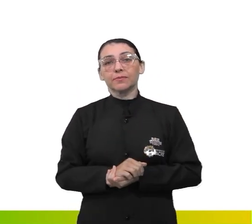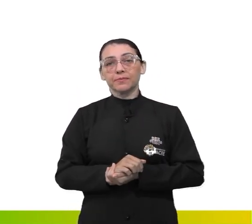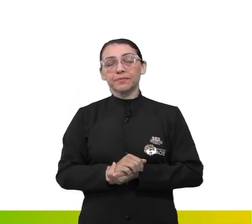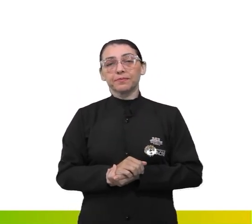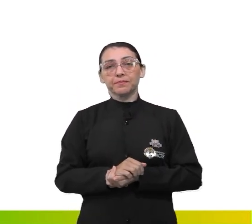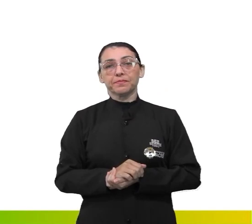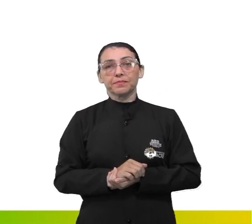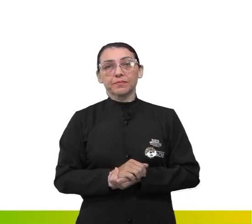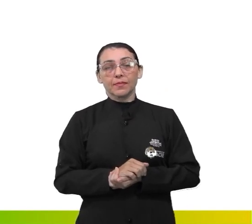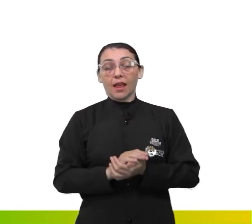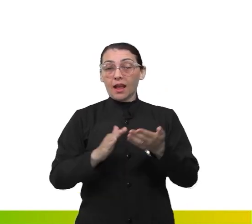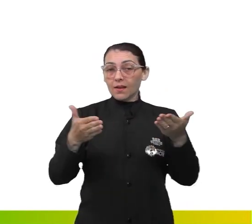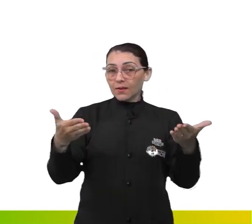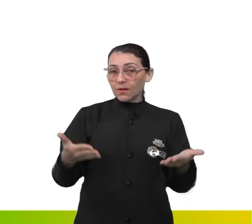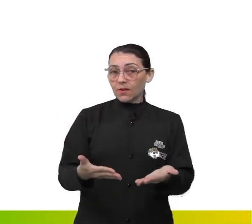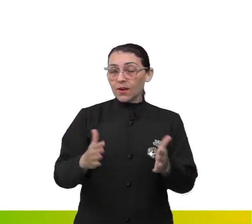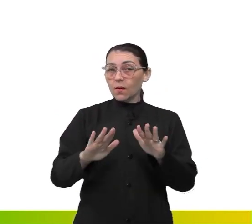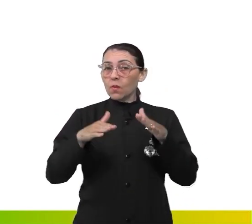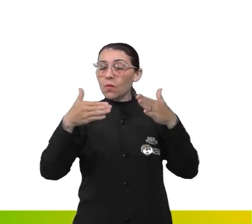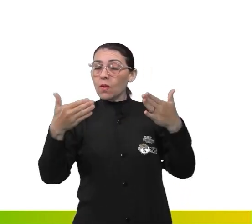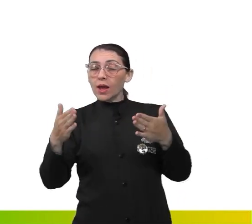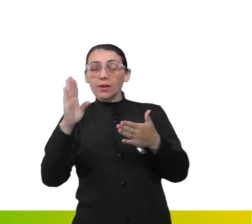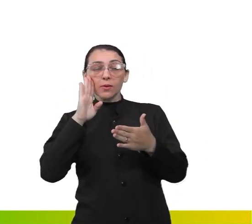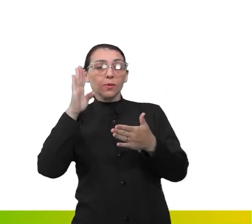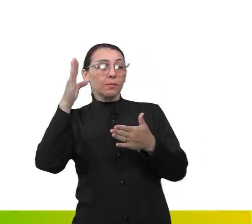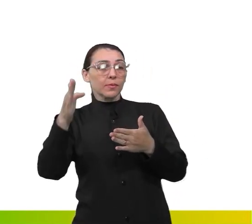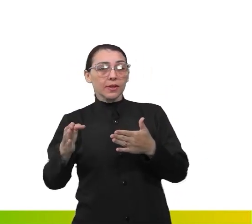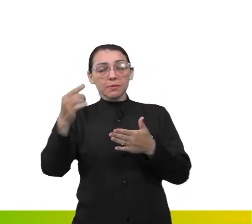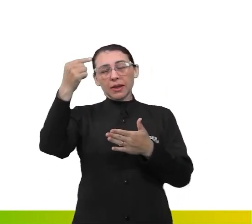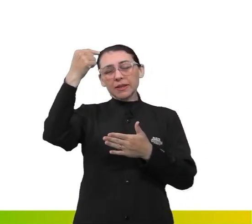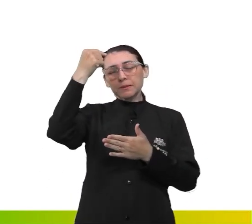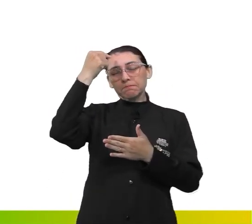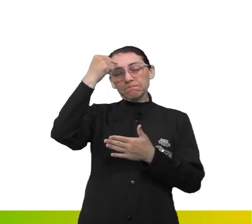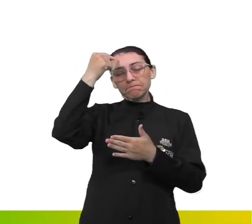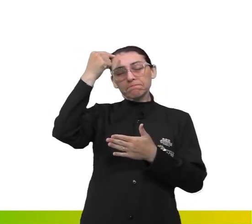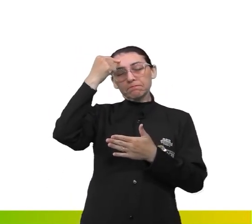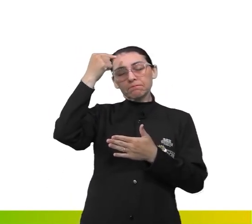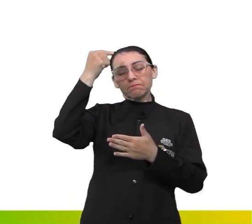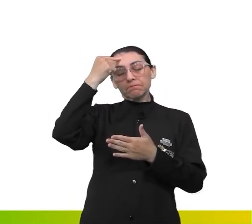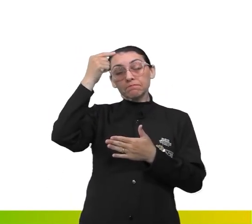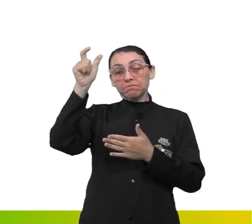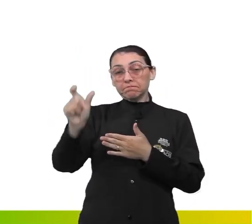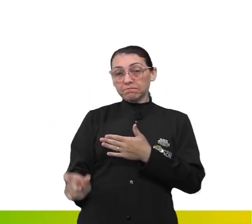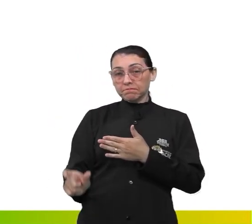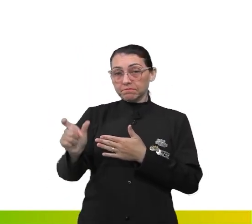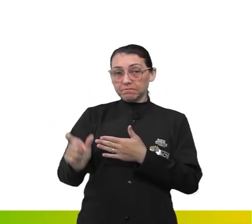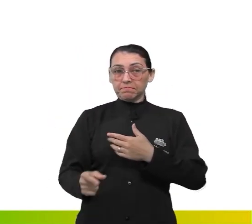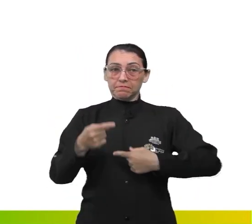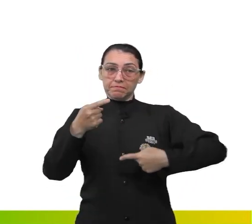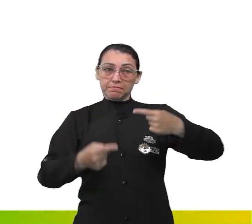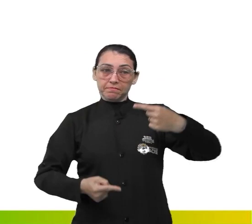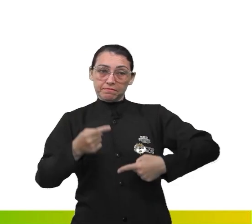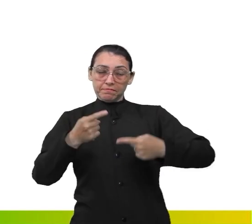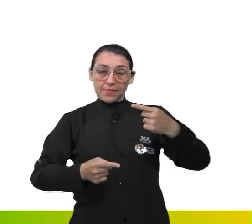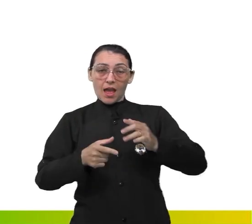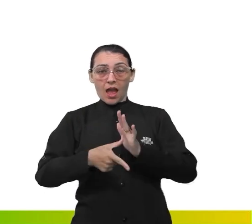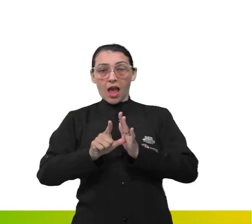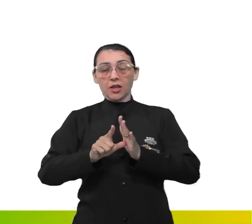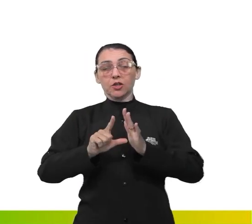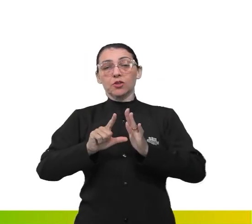sociedade. Agora, quais são os principais pensadores desse momento da política, antes de